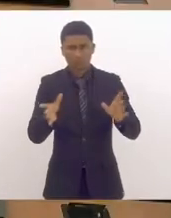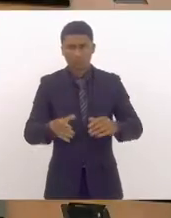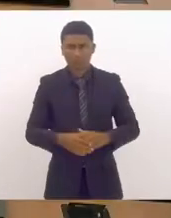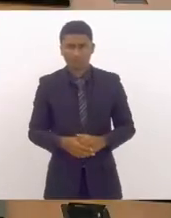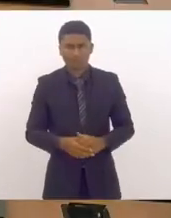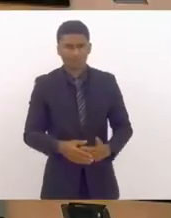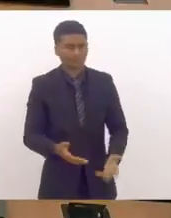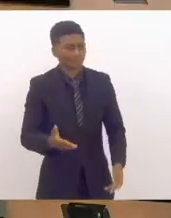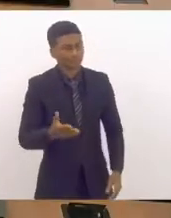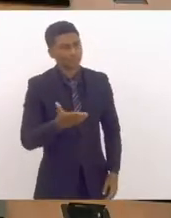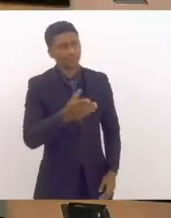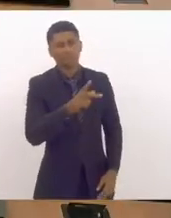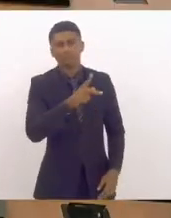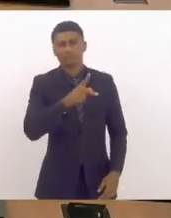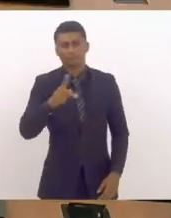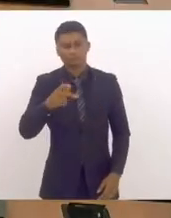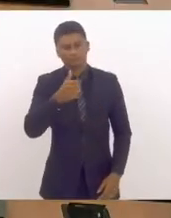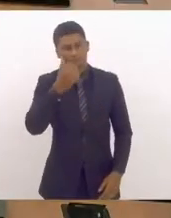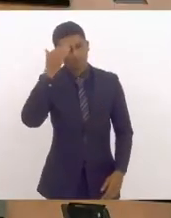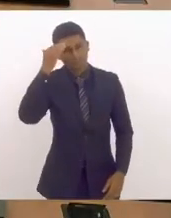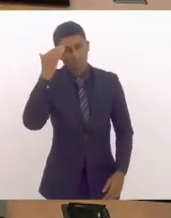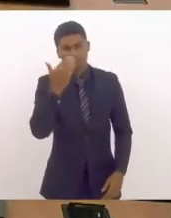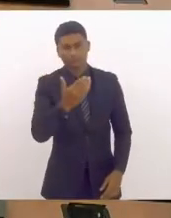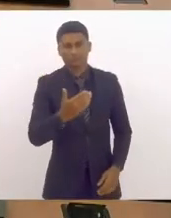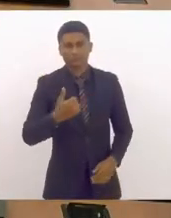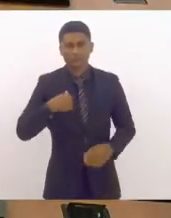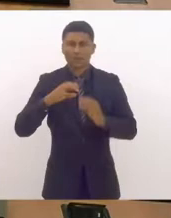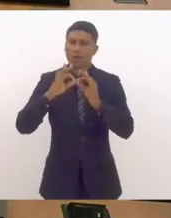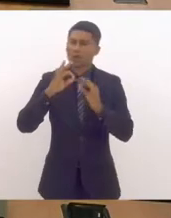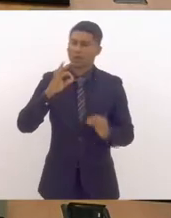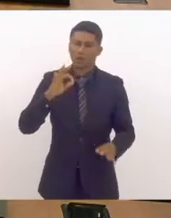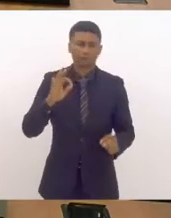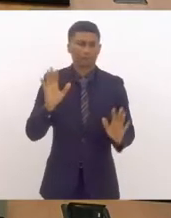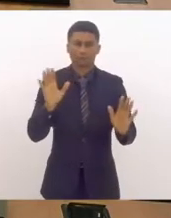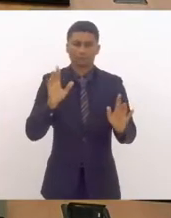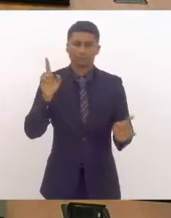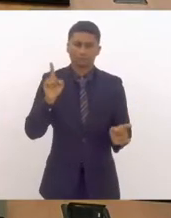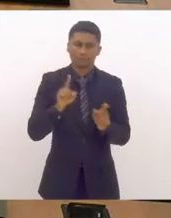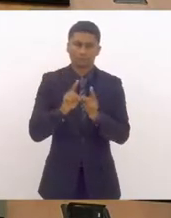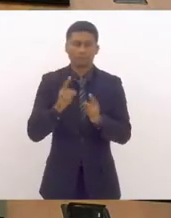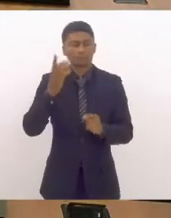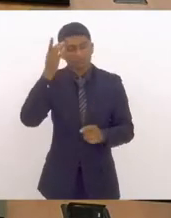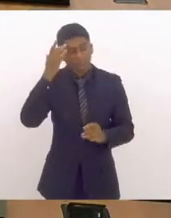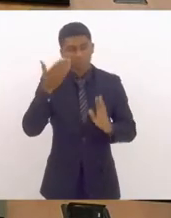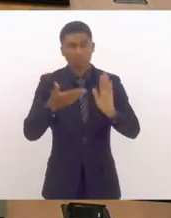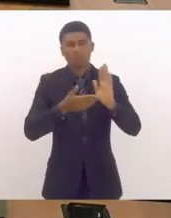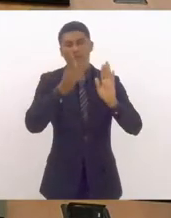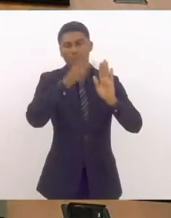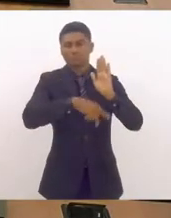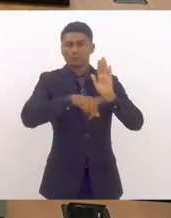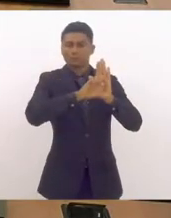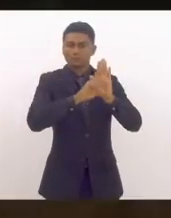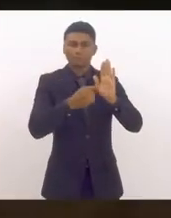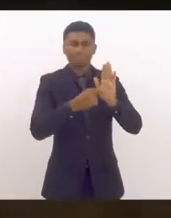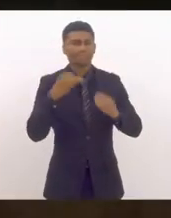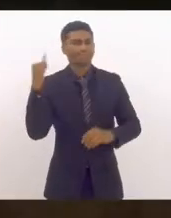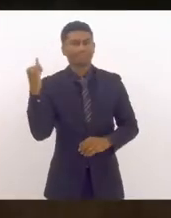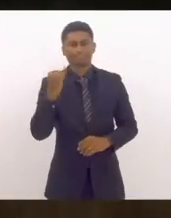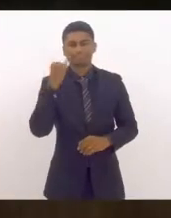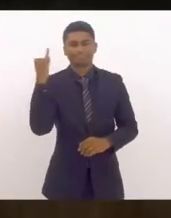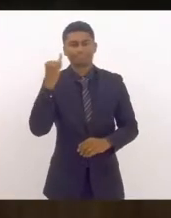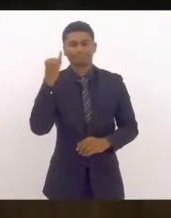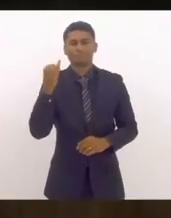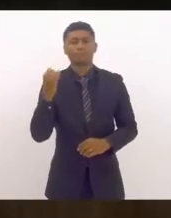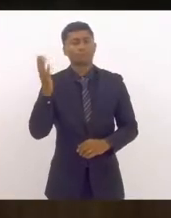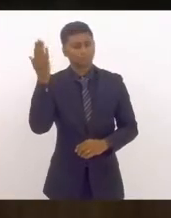Senhor presidente, muito obrigada, não me alongarei. Acho que esse é um projeto importante, nós já discutimos